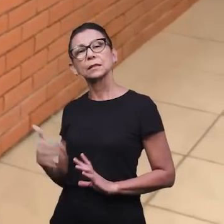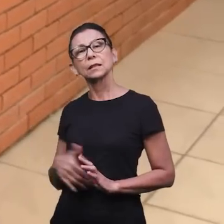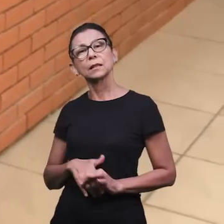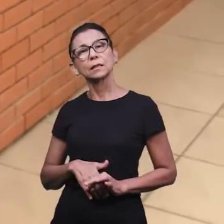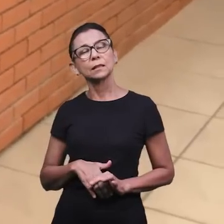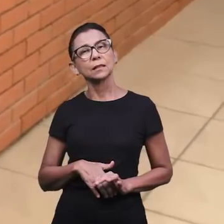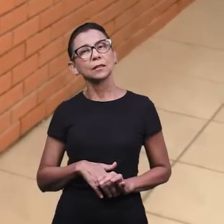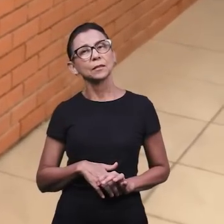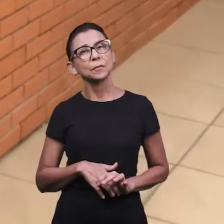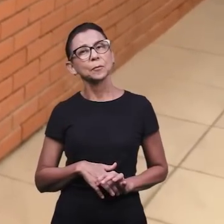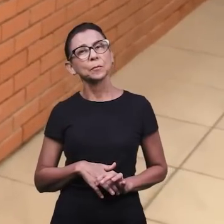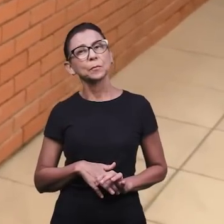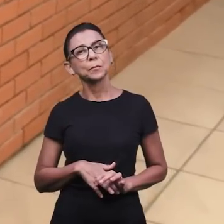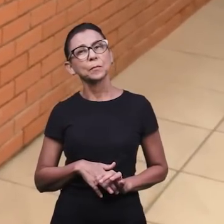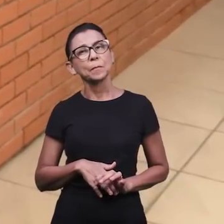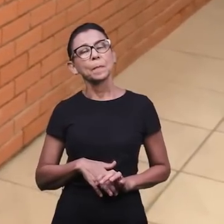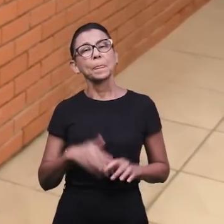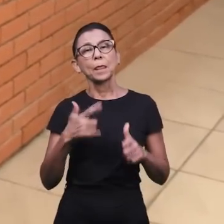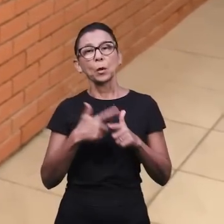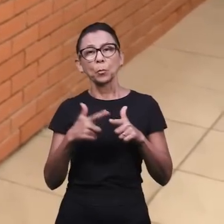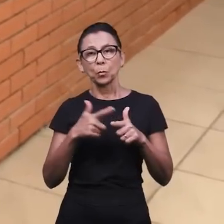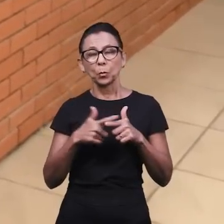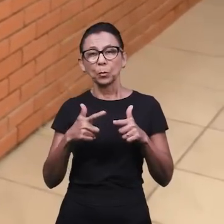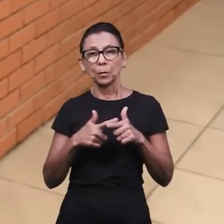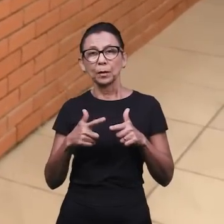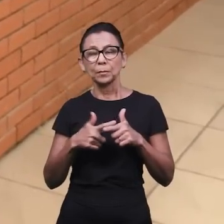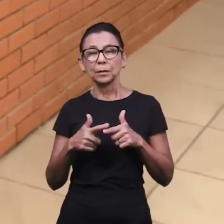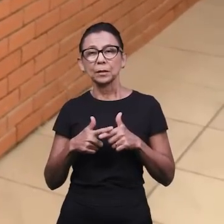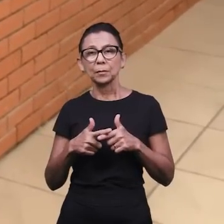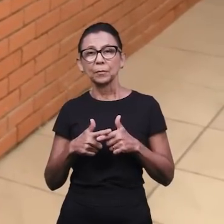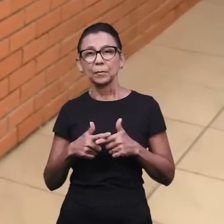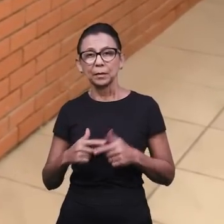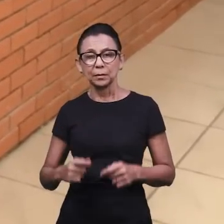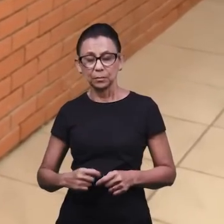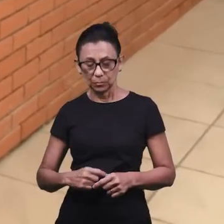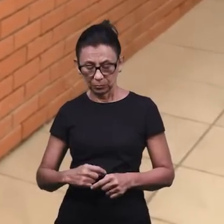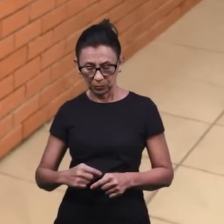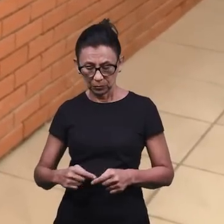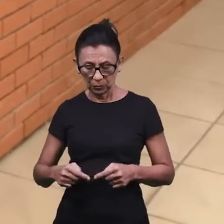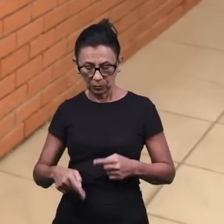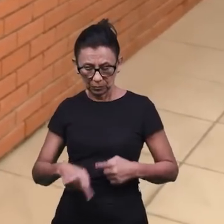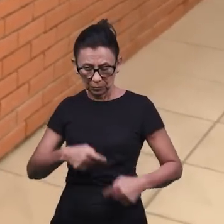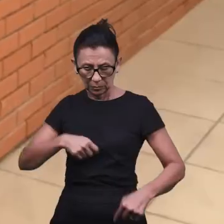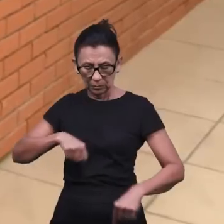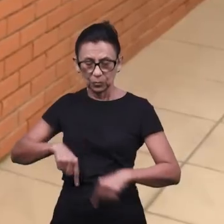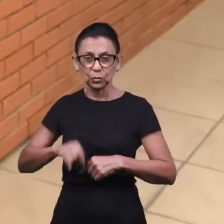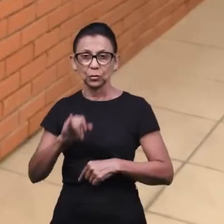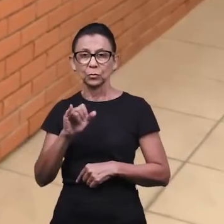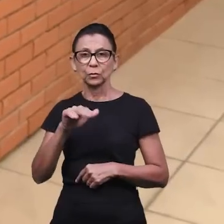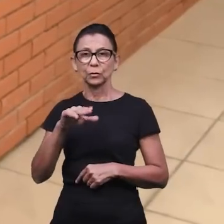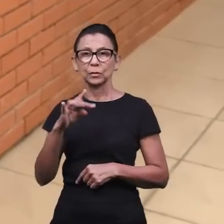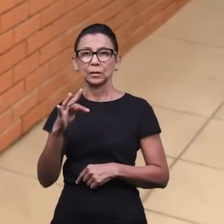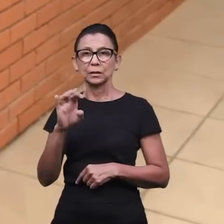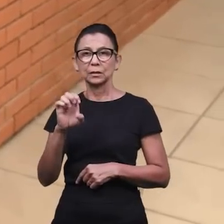ele estava com câncer de intestino também. Então, assim, era muito forte câncer de